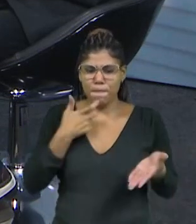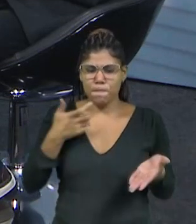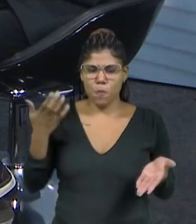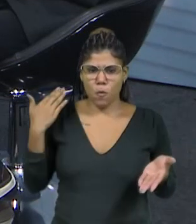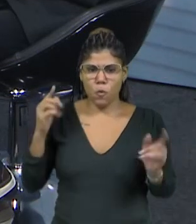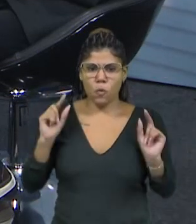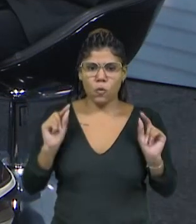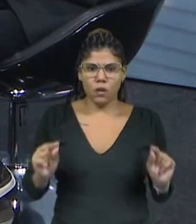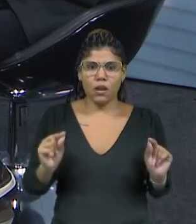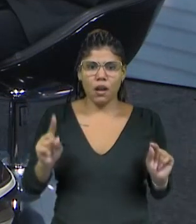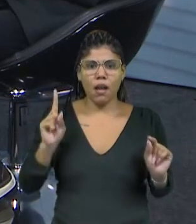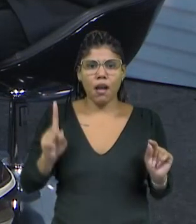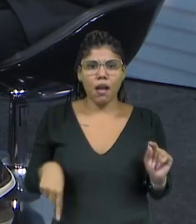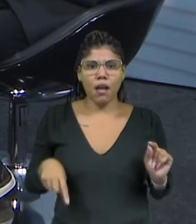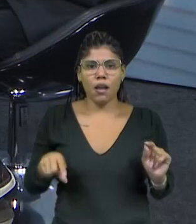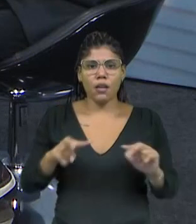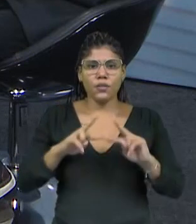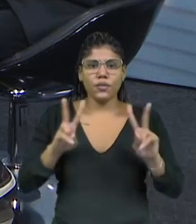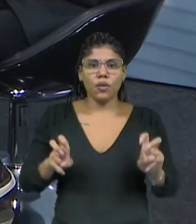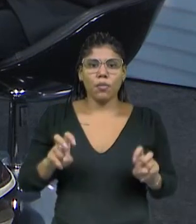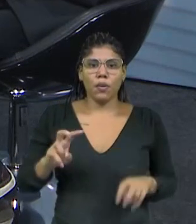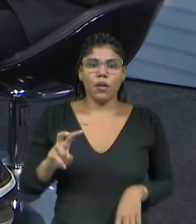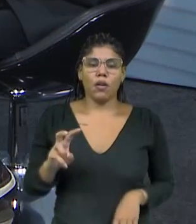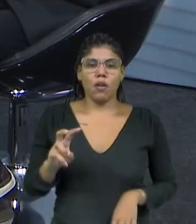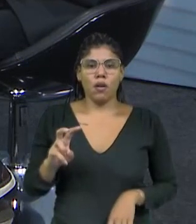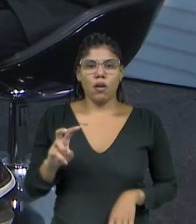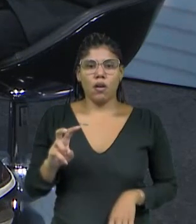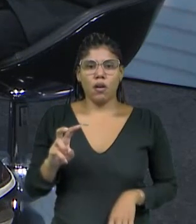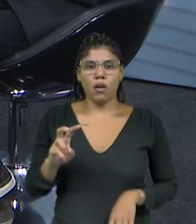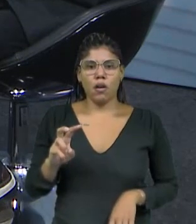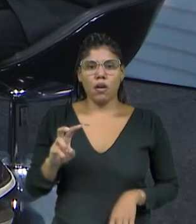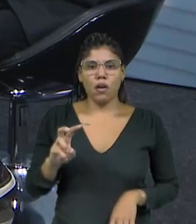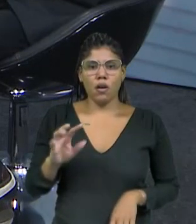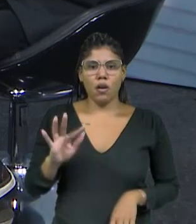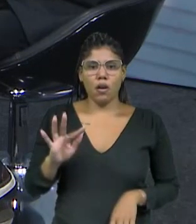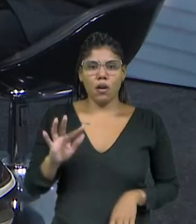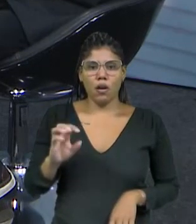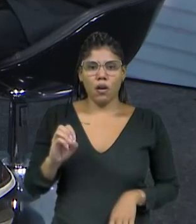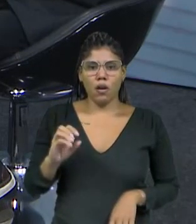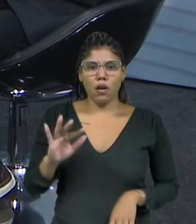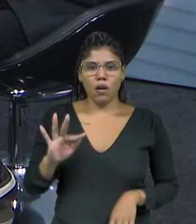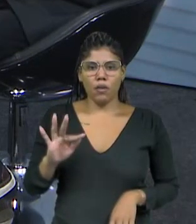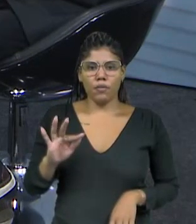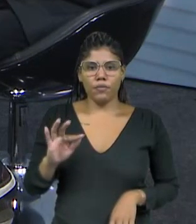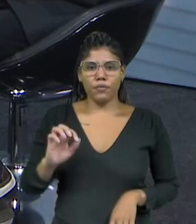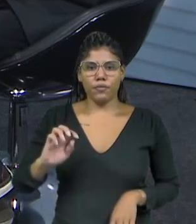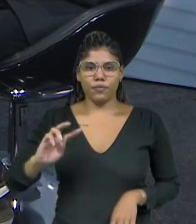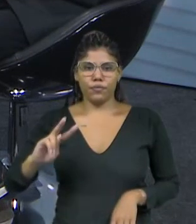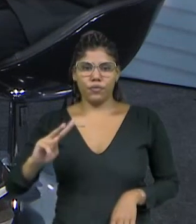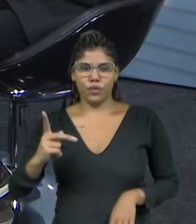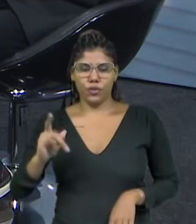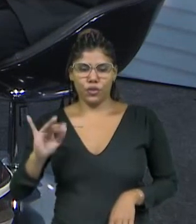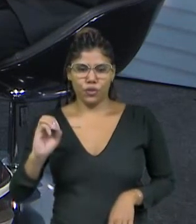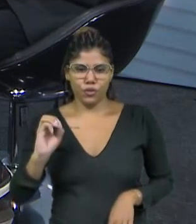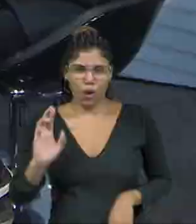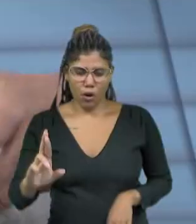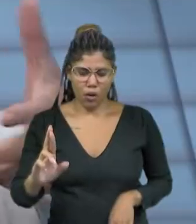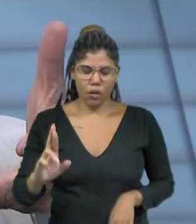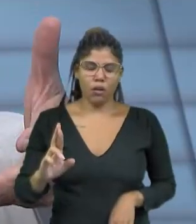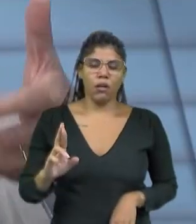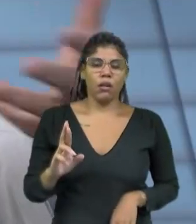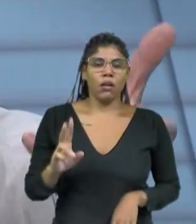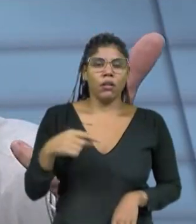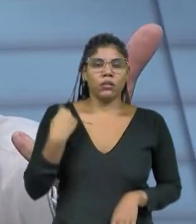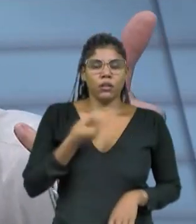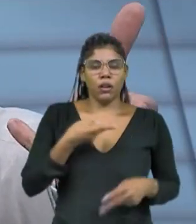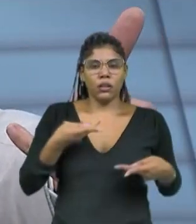questão do offshore, que está relacionado a energias renováveis, mas que tem uma grande dinâmica, uma grande demanda de logística. Nós